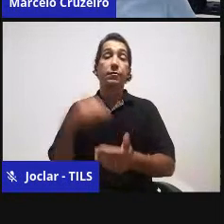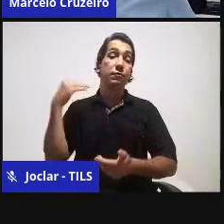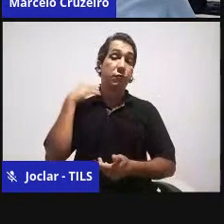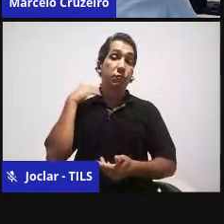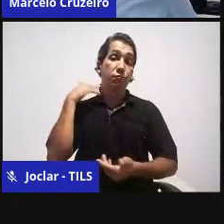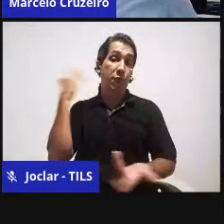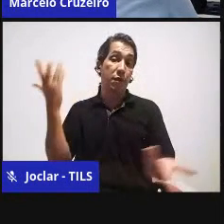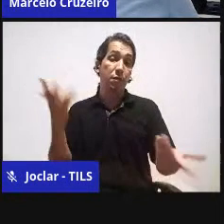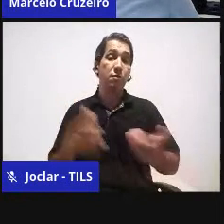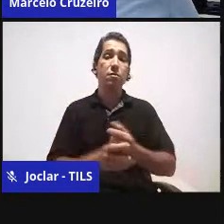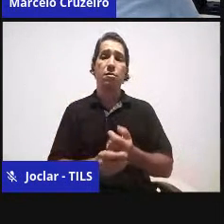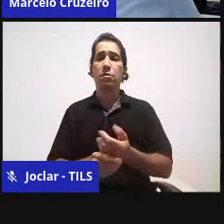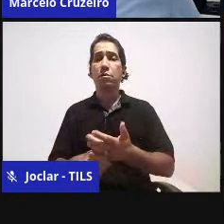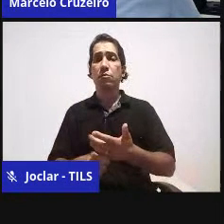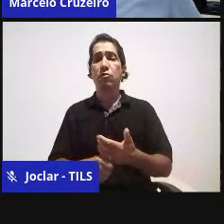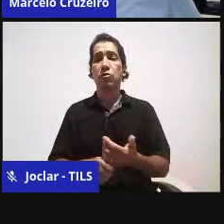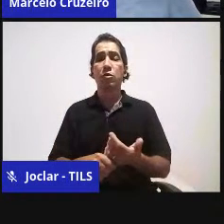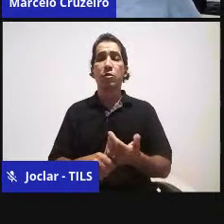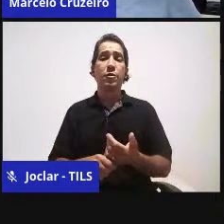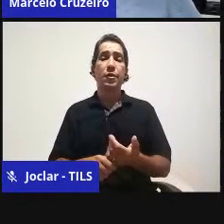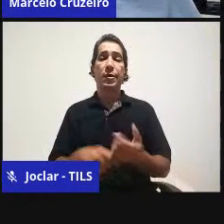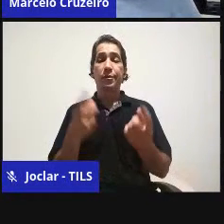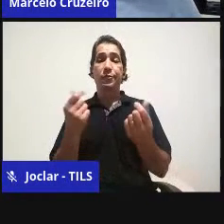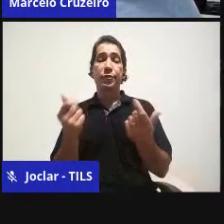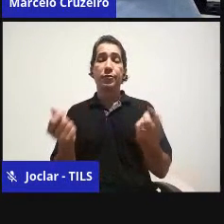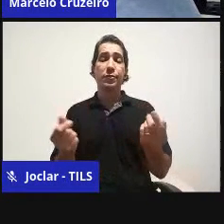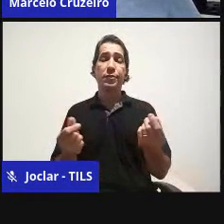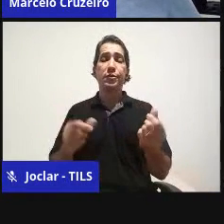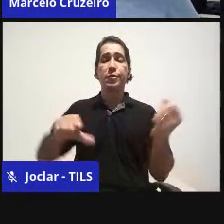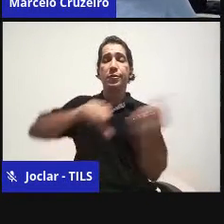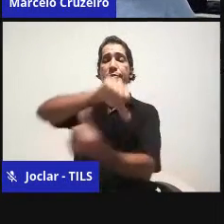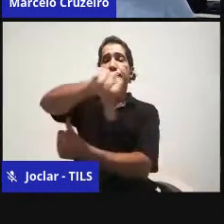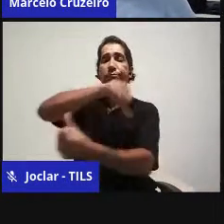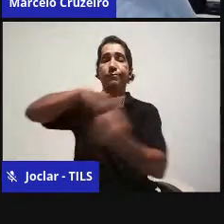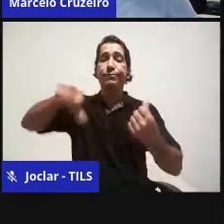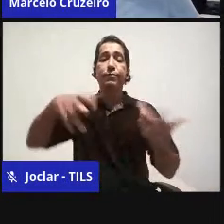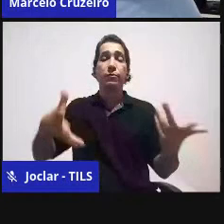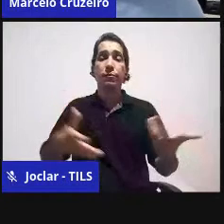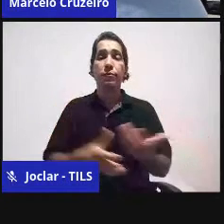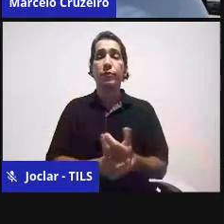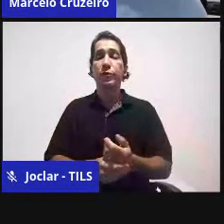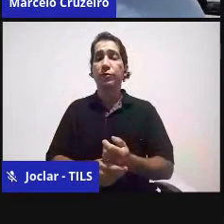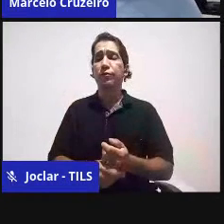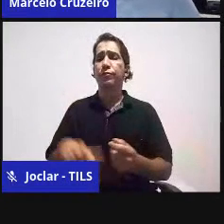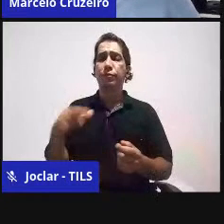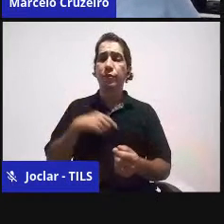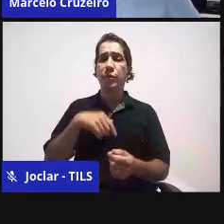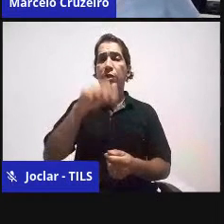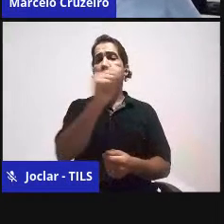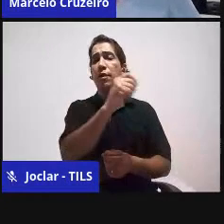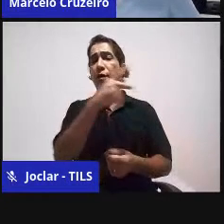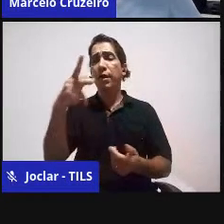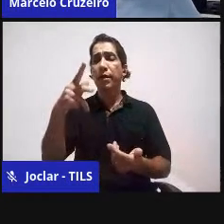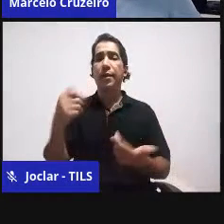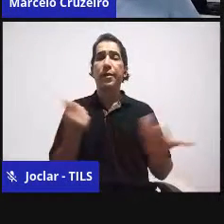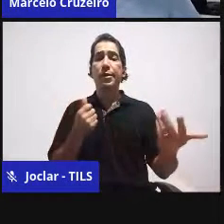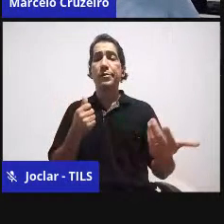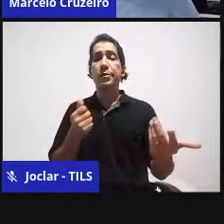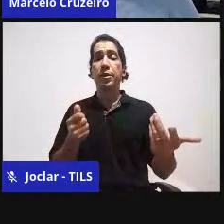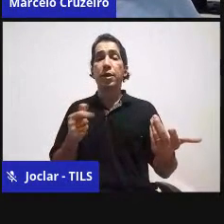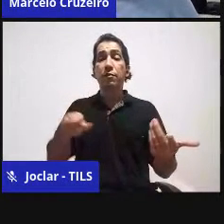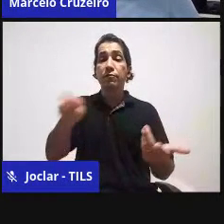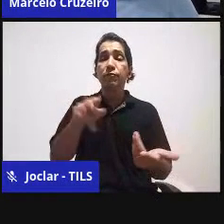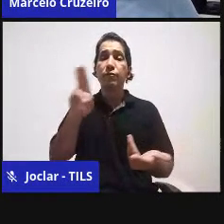aplicativo do teu banco, você tem um aplicativo para ver como é que está a tua saúde, né? Então, você tem